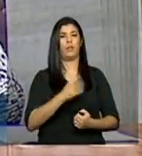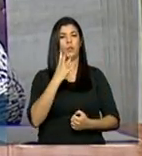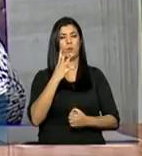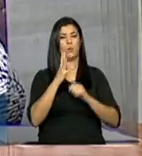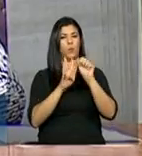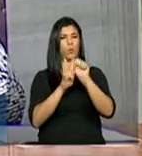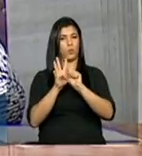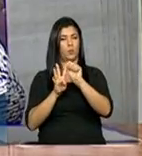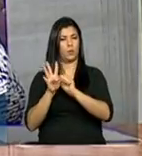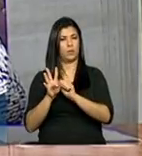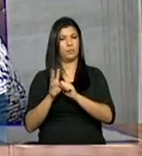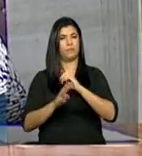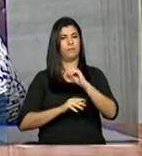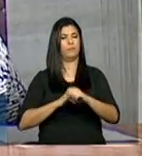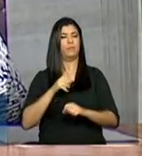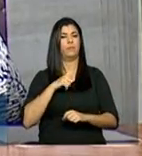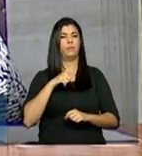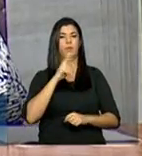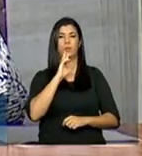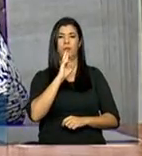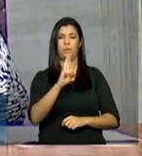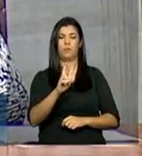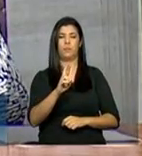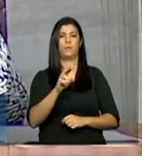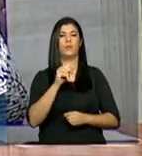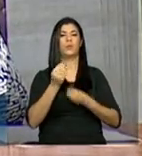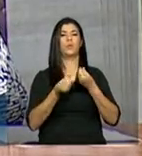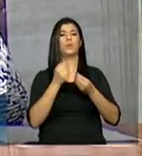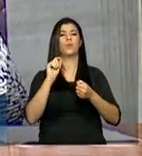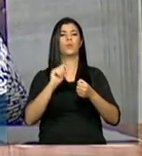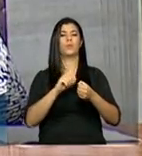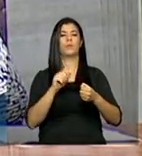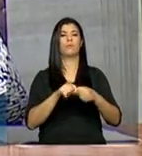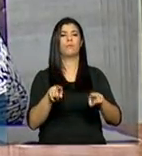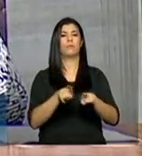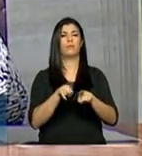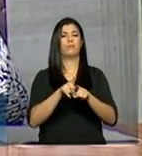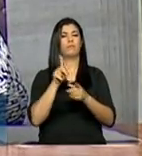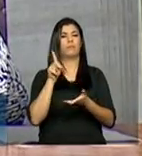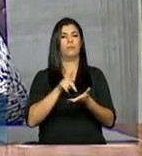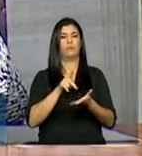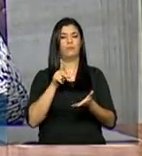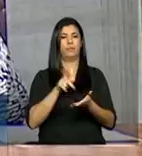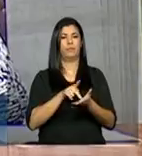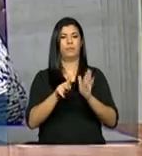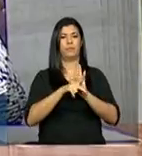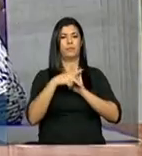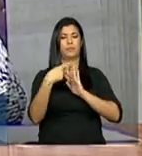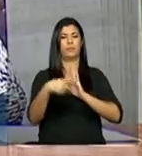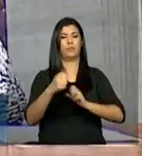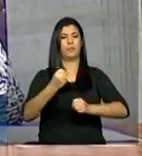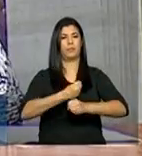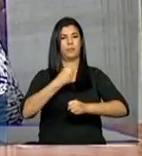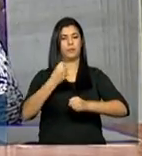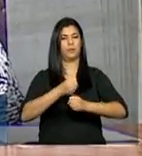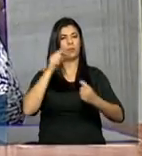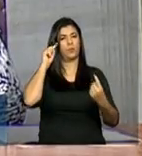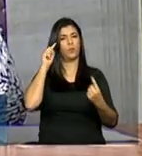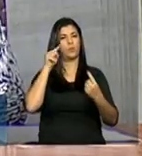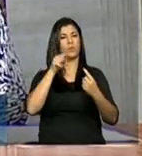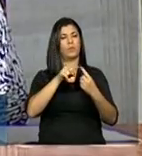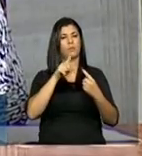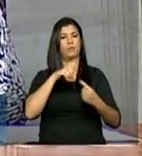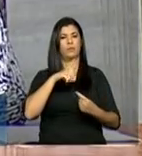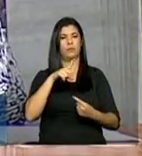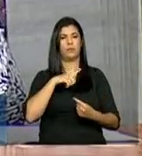quadrimestralmente os resultados de execução e de realização das obras previstas a